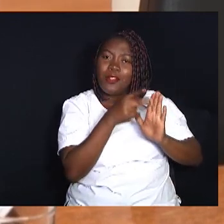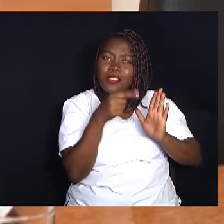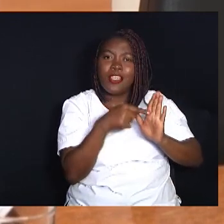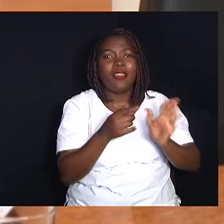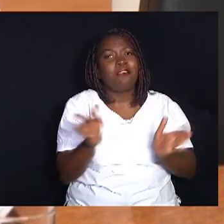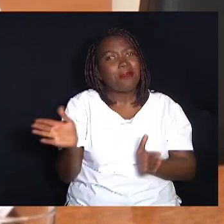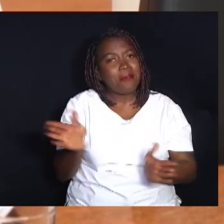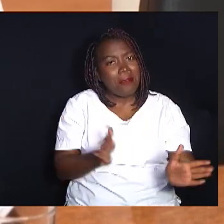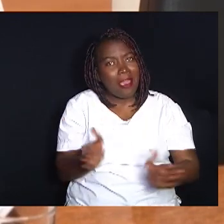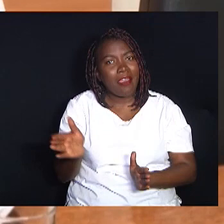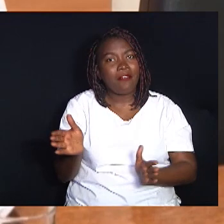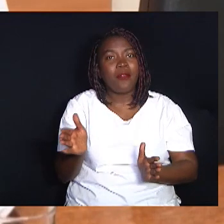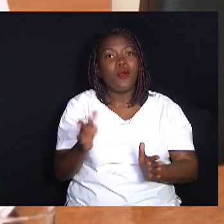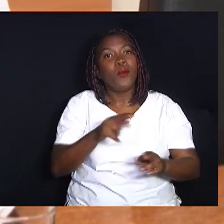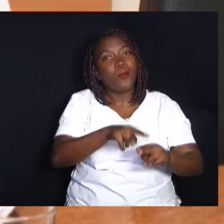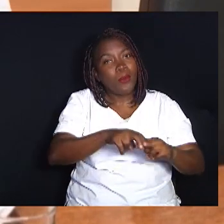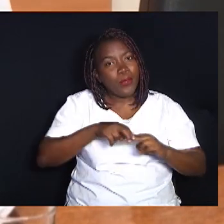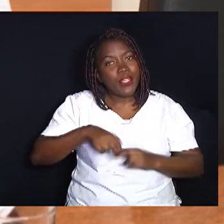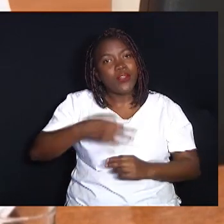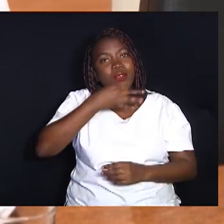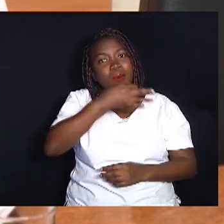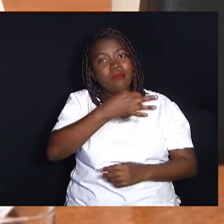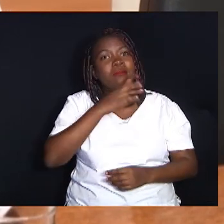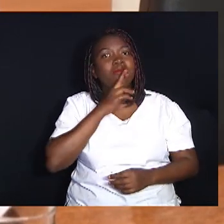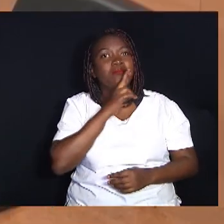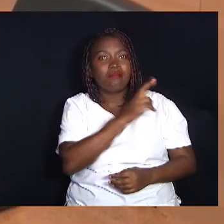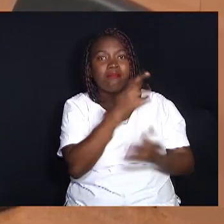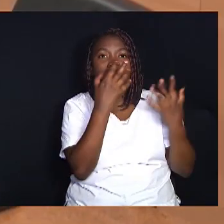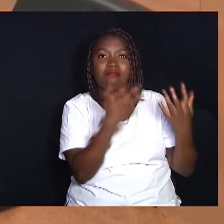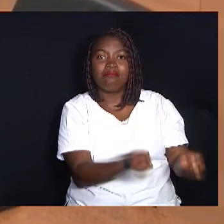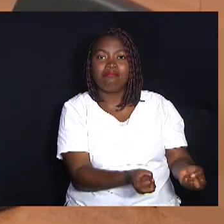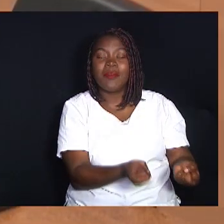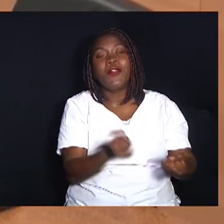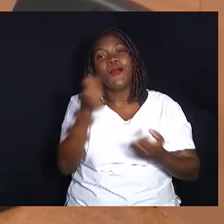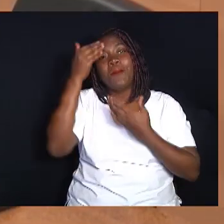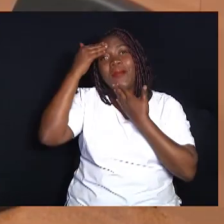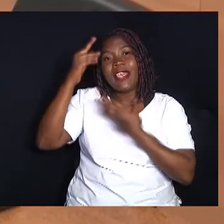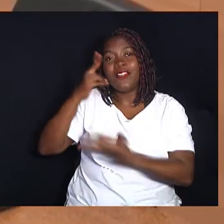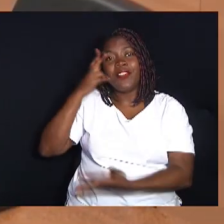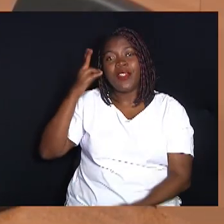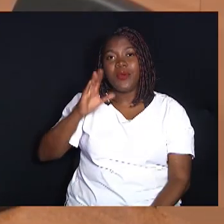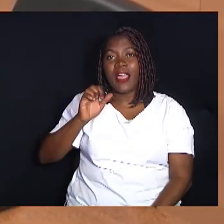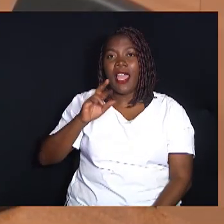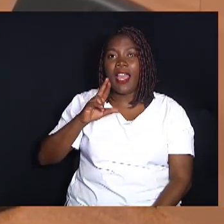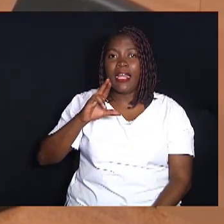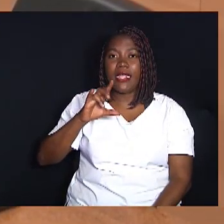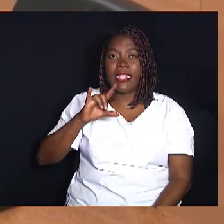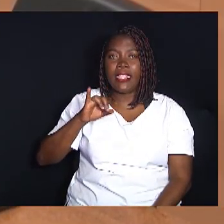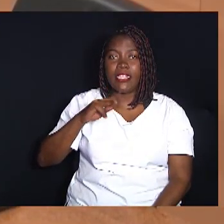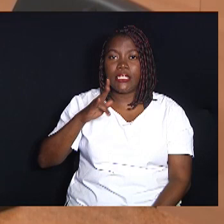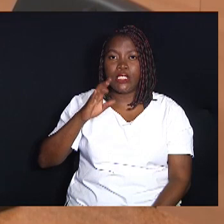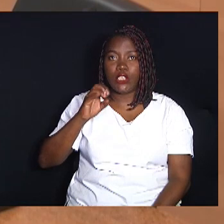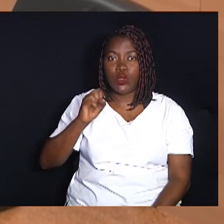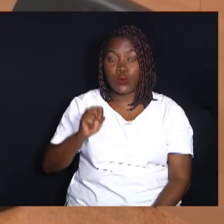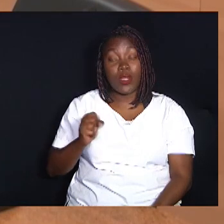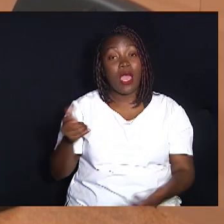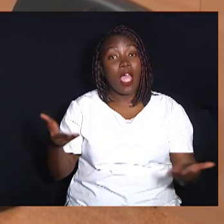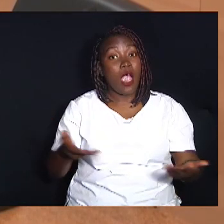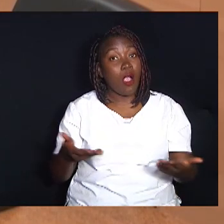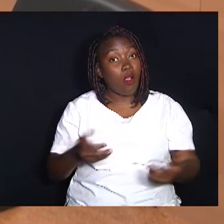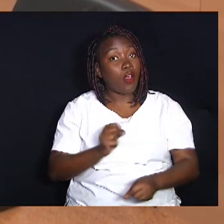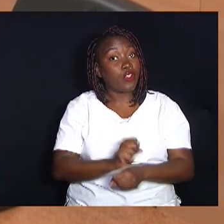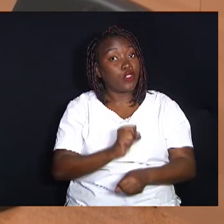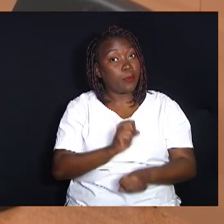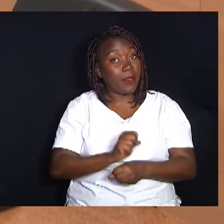viável, por isso o meu parecer favorável, vereador. Obrigado, vereador Carlinhos. Agora, espero a vereadora Débora